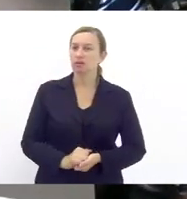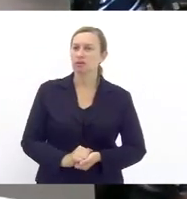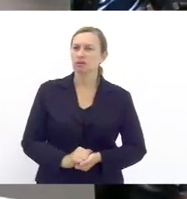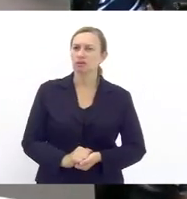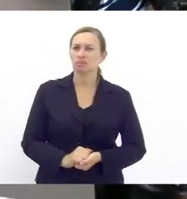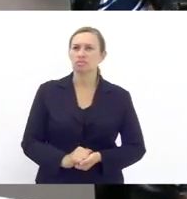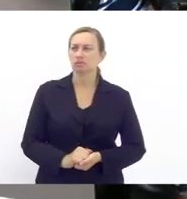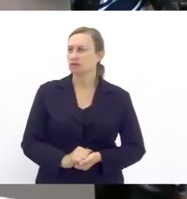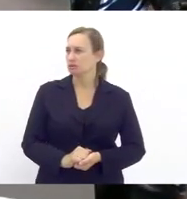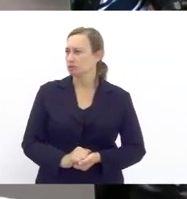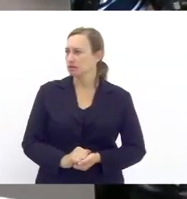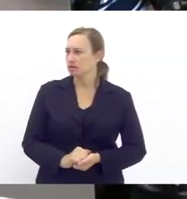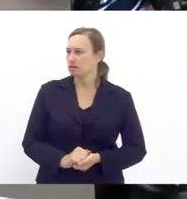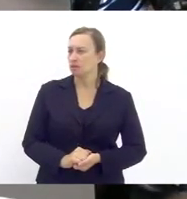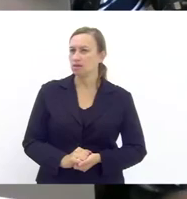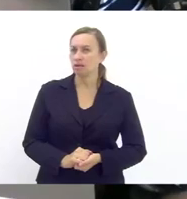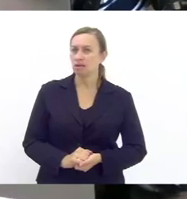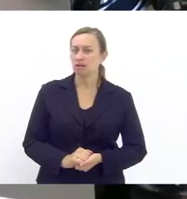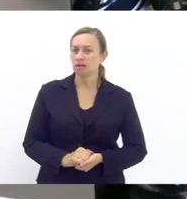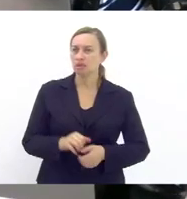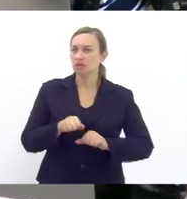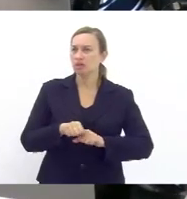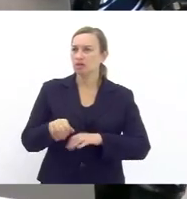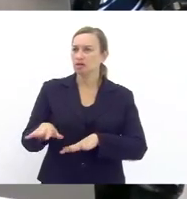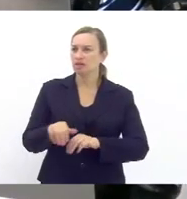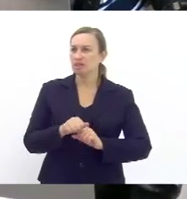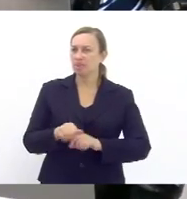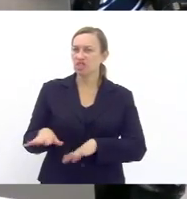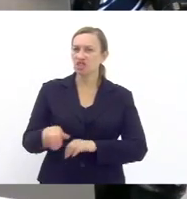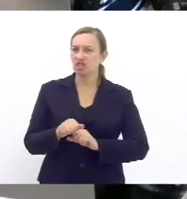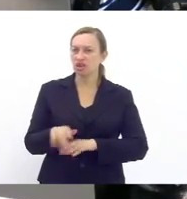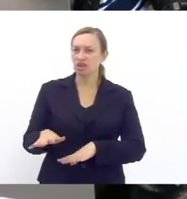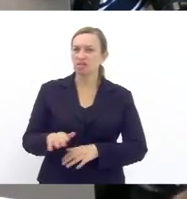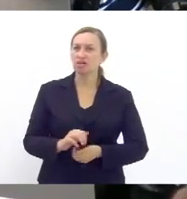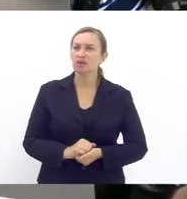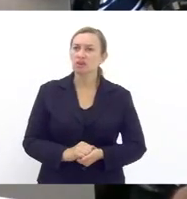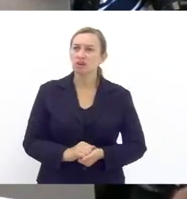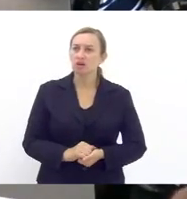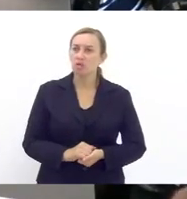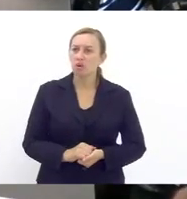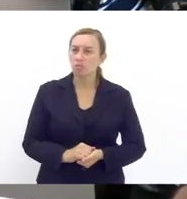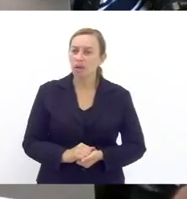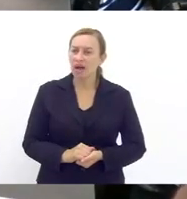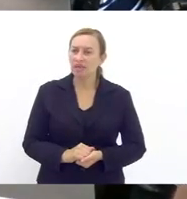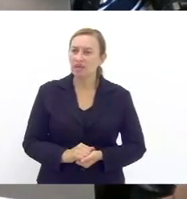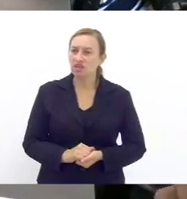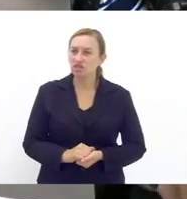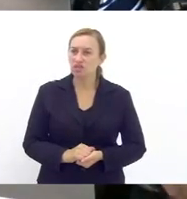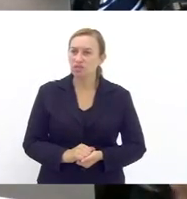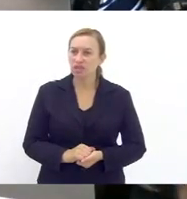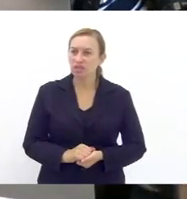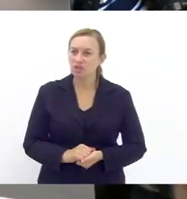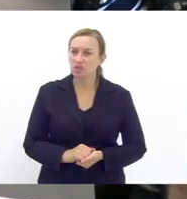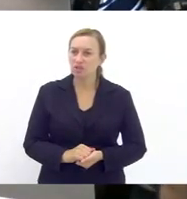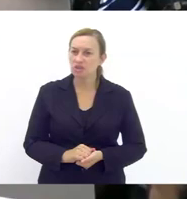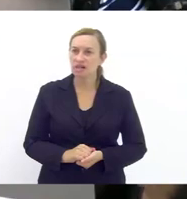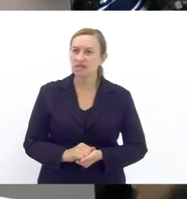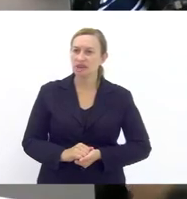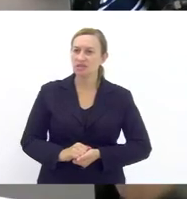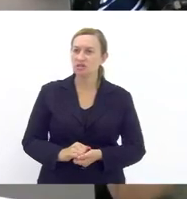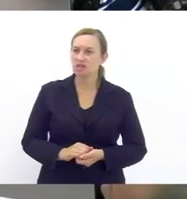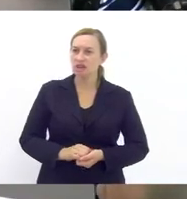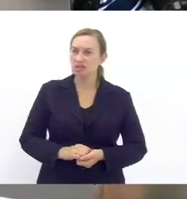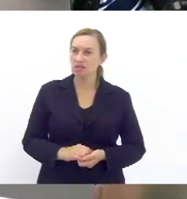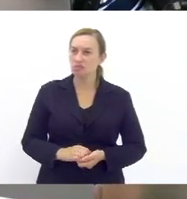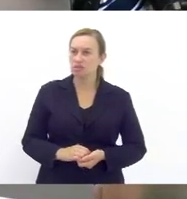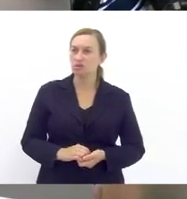marcha André você como eu você como eu tem muito que falar rapidinho só peço que você cumpre o tempo